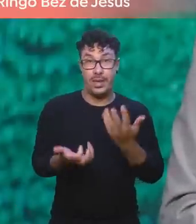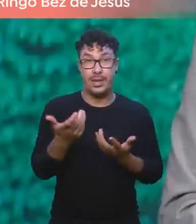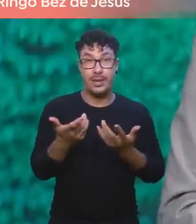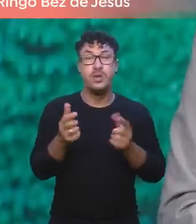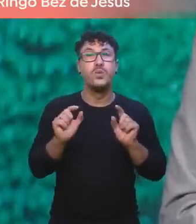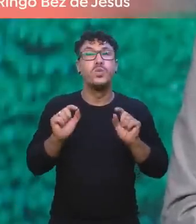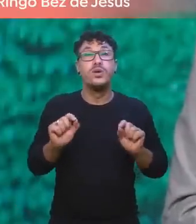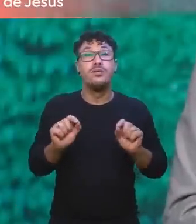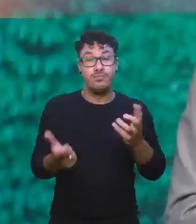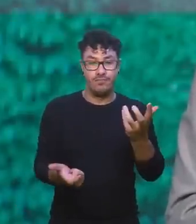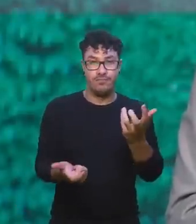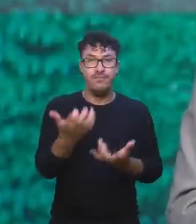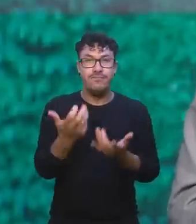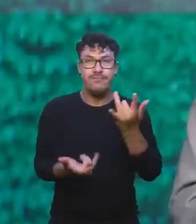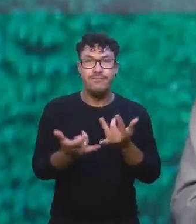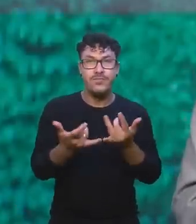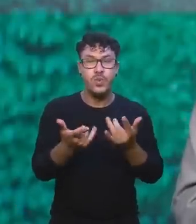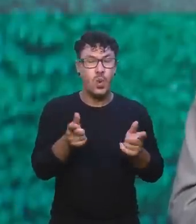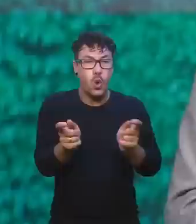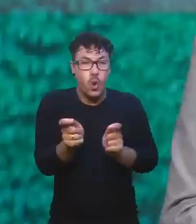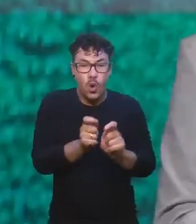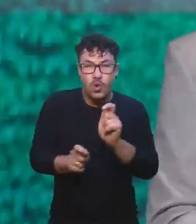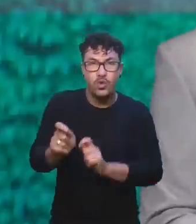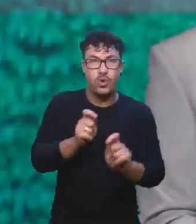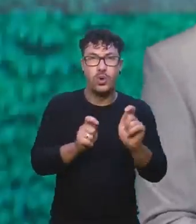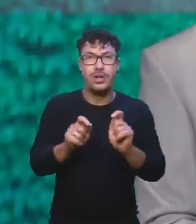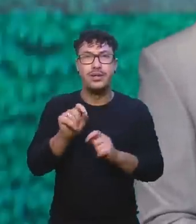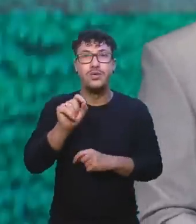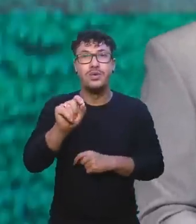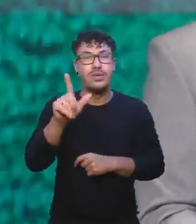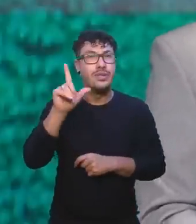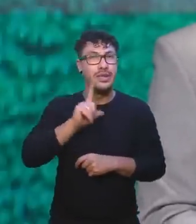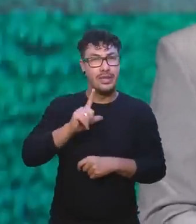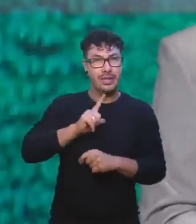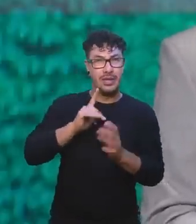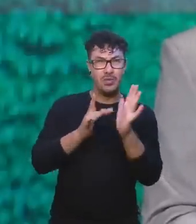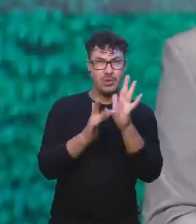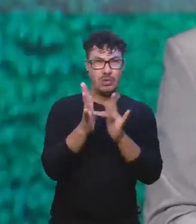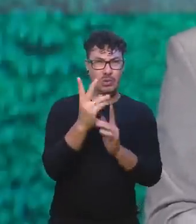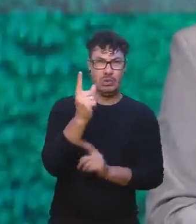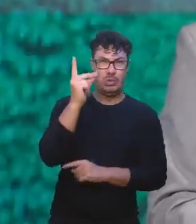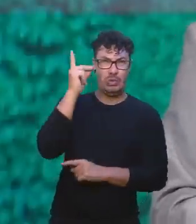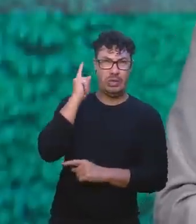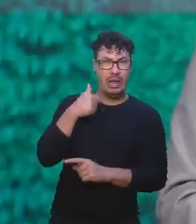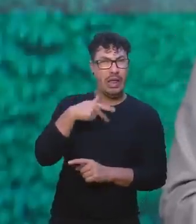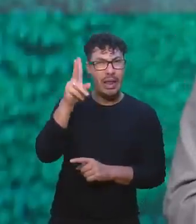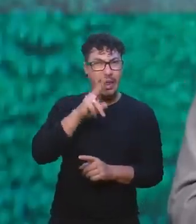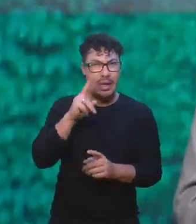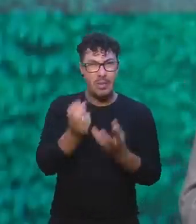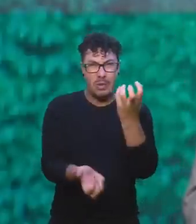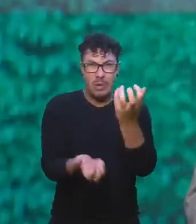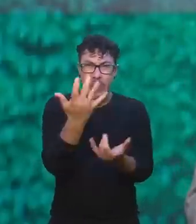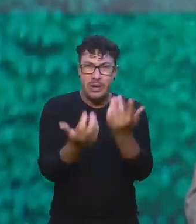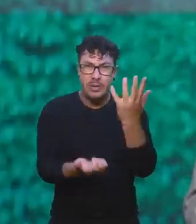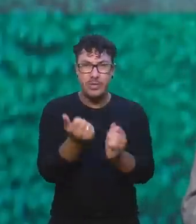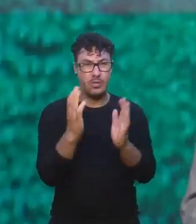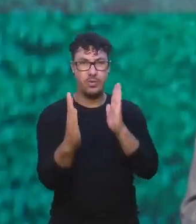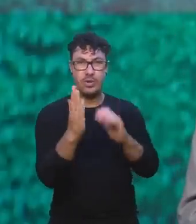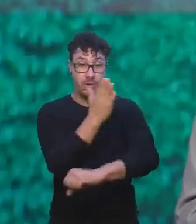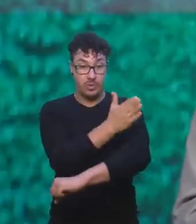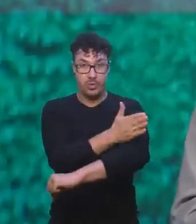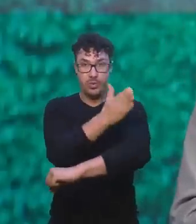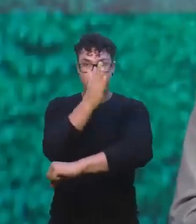físicos, como outrora, como naqueles tempos do cristianismo primitivo, como naqueles tempos da